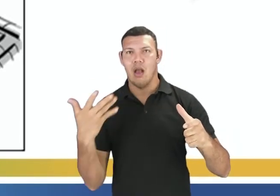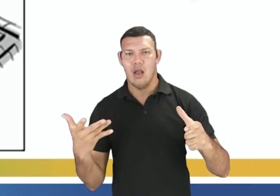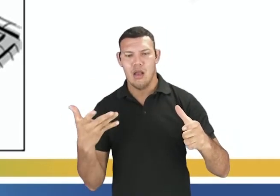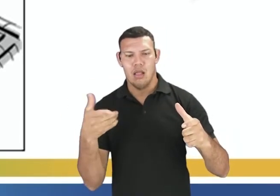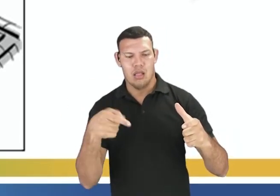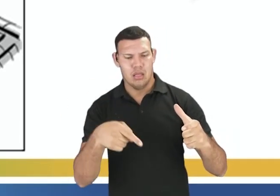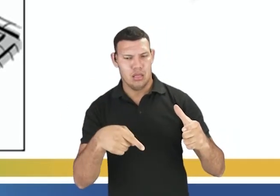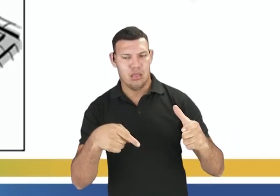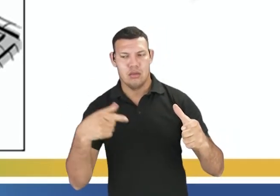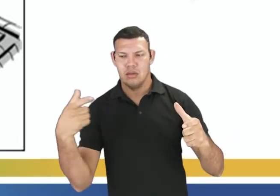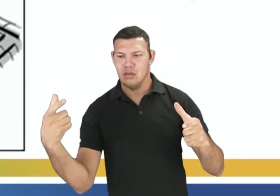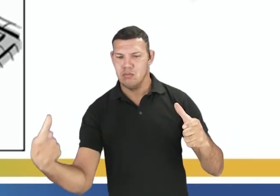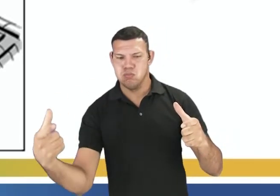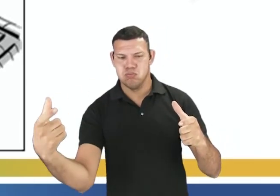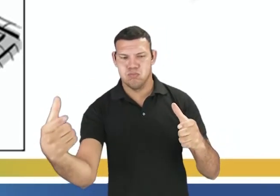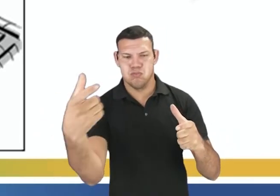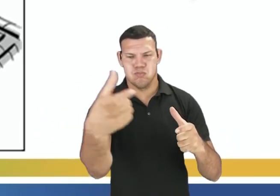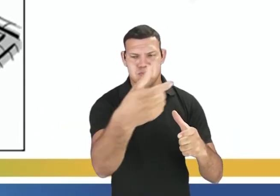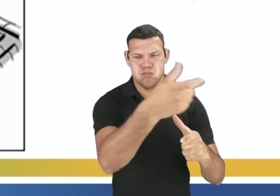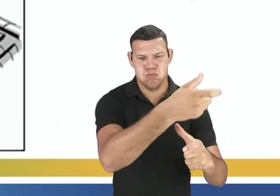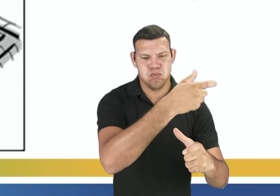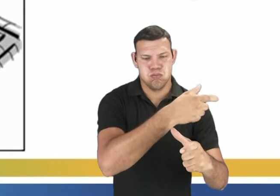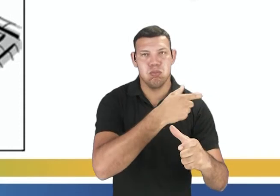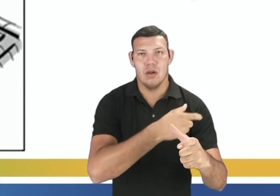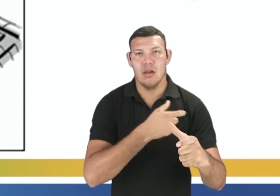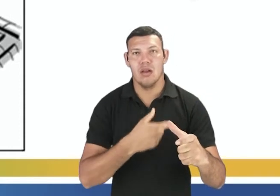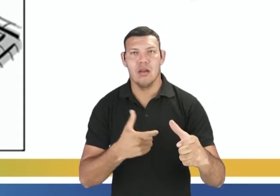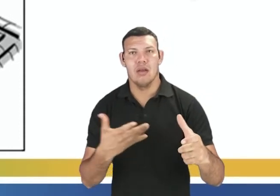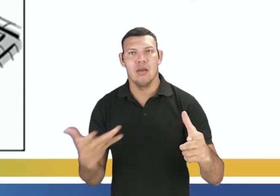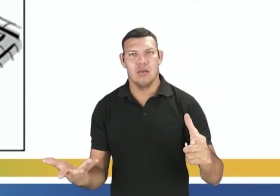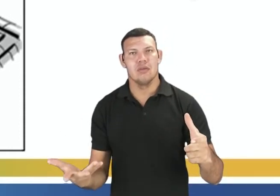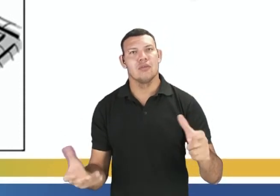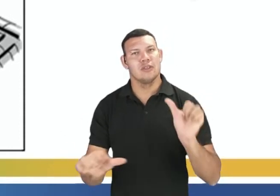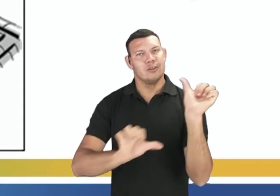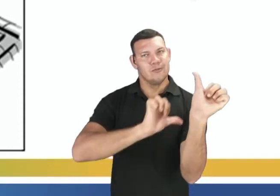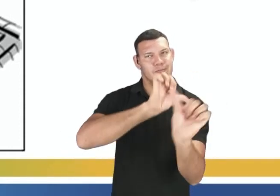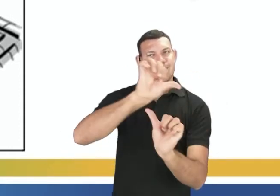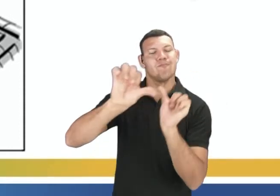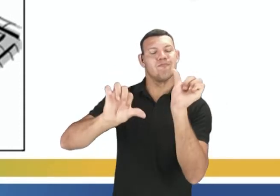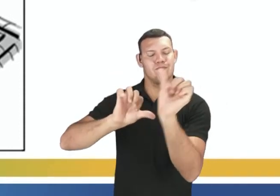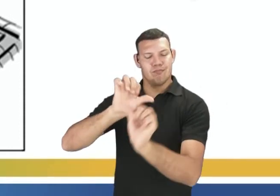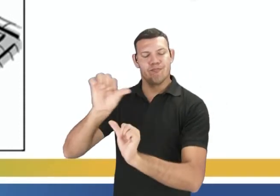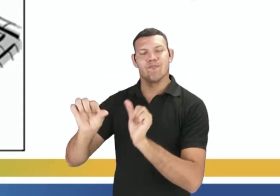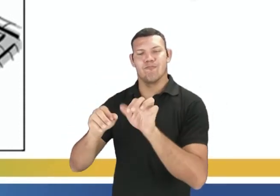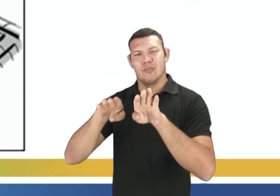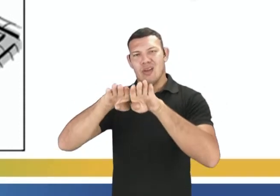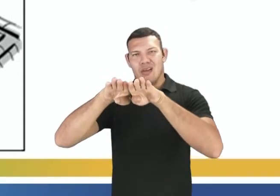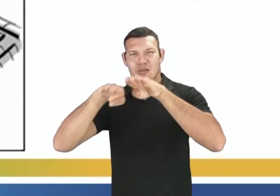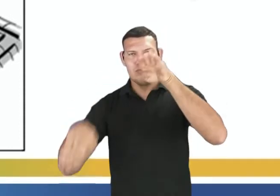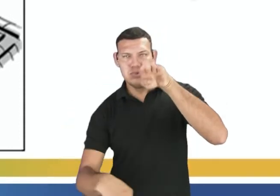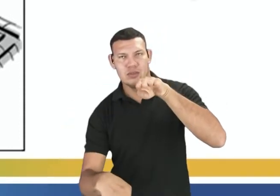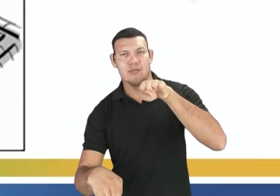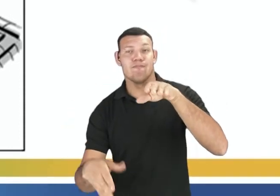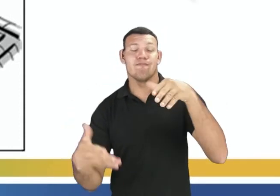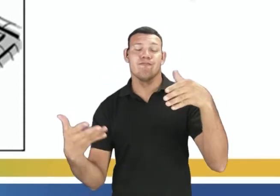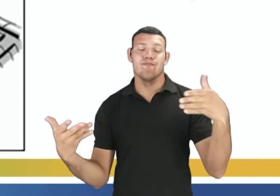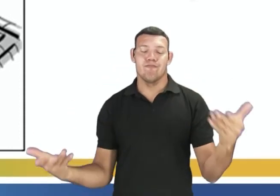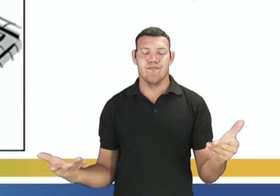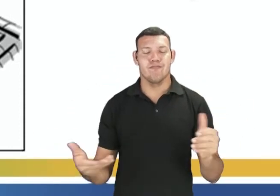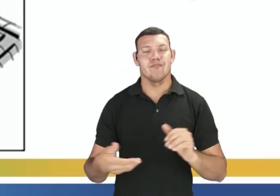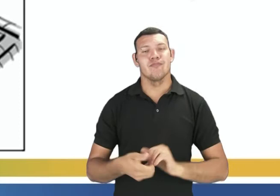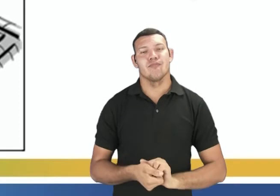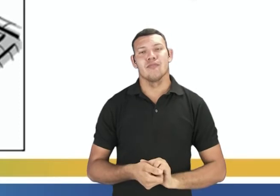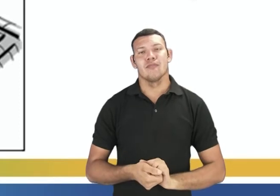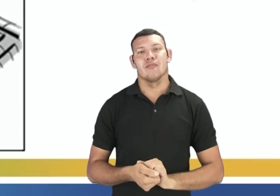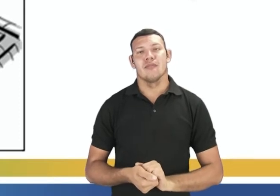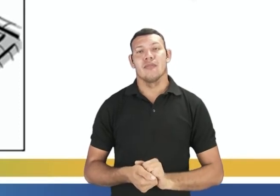bairros periféricos. Então nós temos aí nessa imagem que fala uma questão dessa transformação numa desigualdade social muito grande. Então